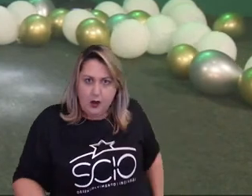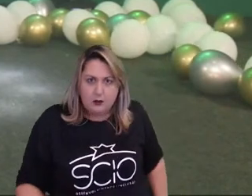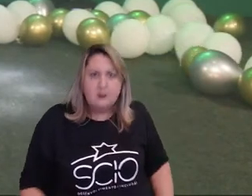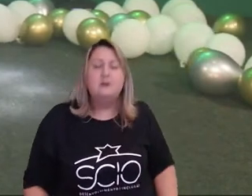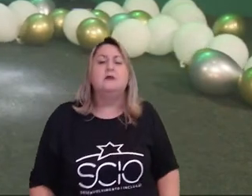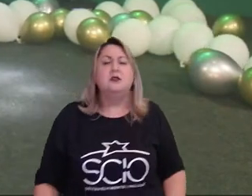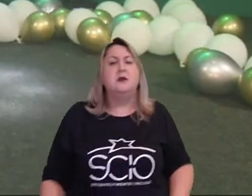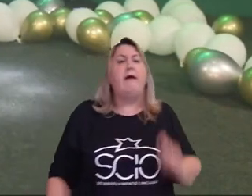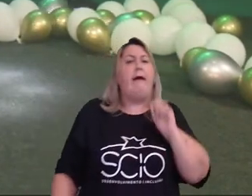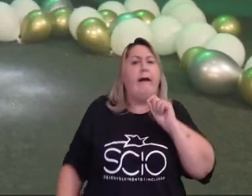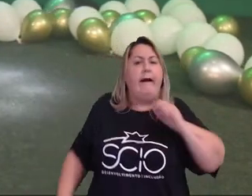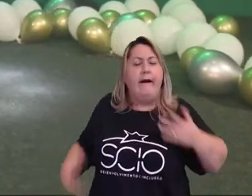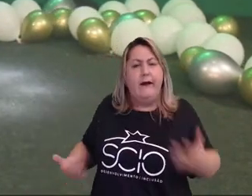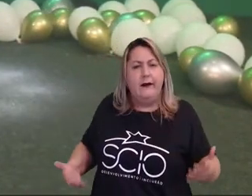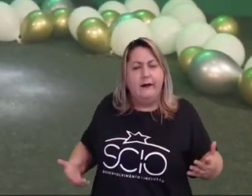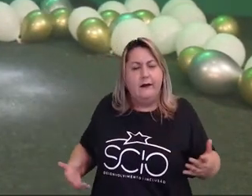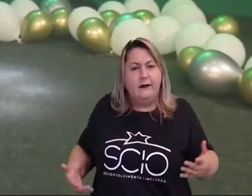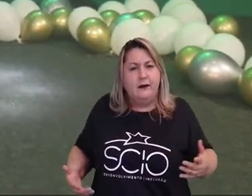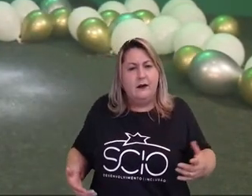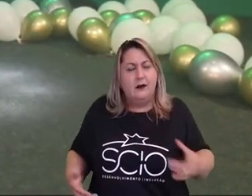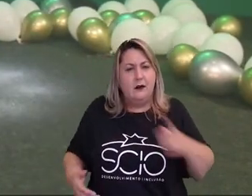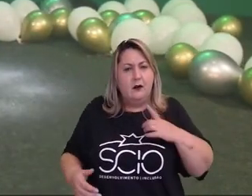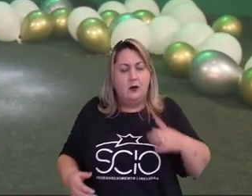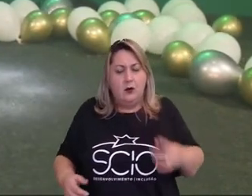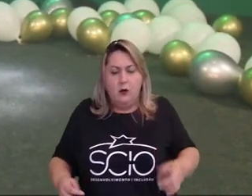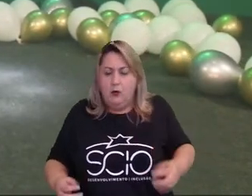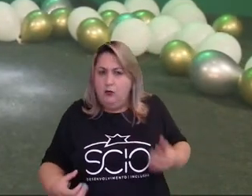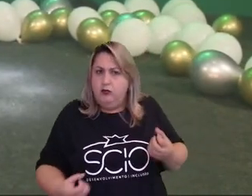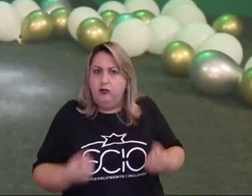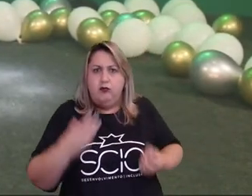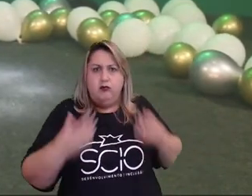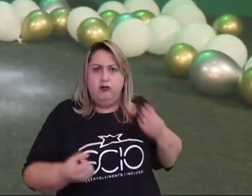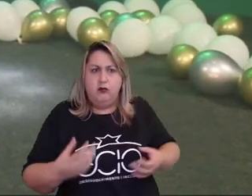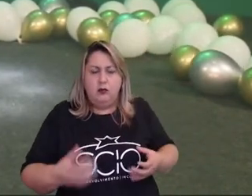é isso, parceiro? Se reacendeu a chama da